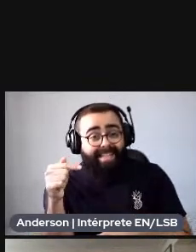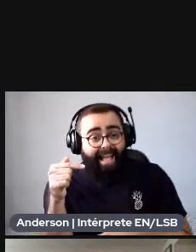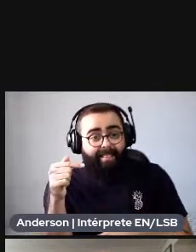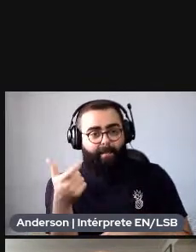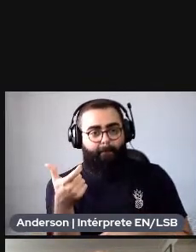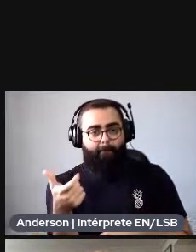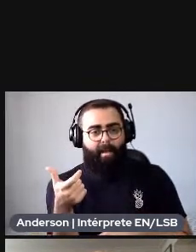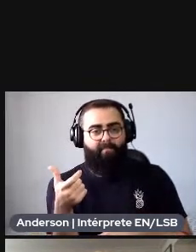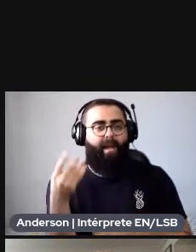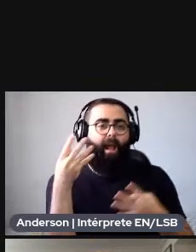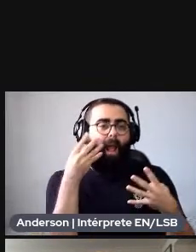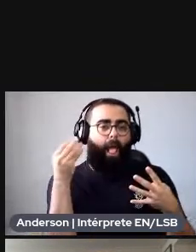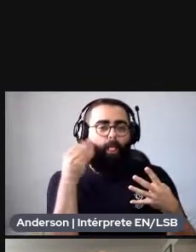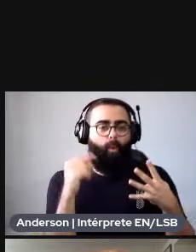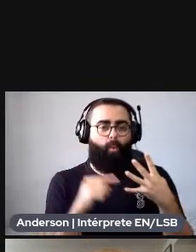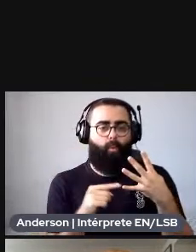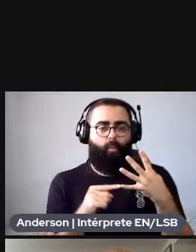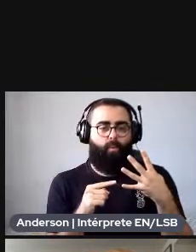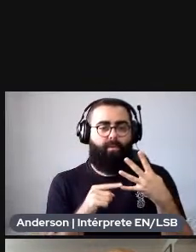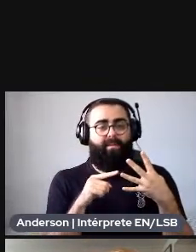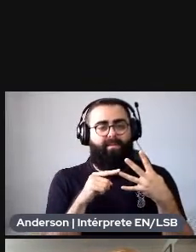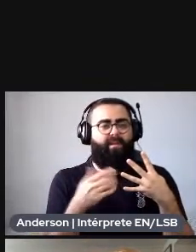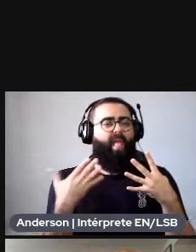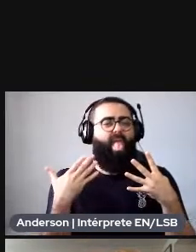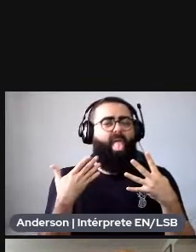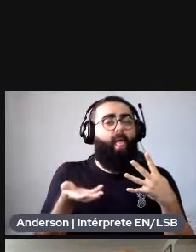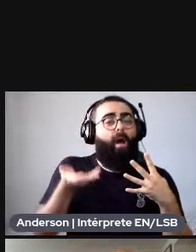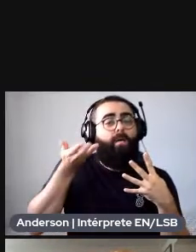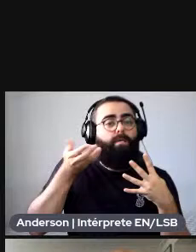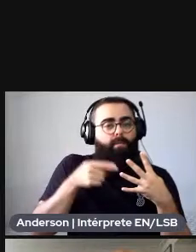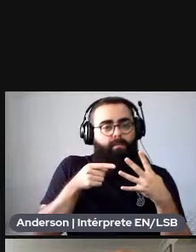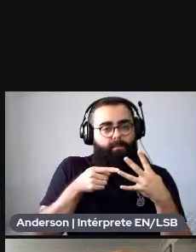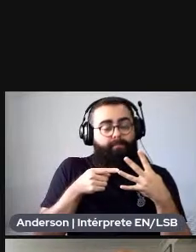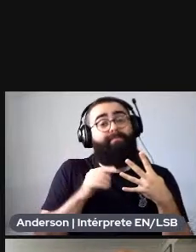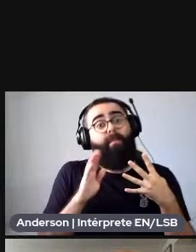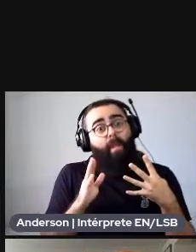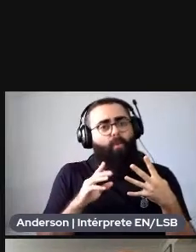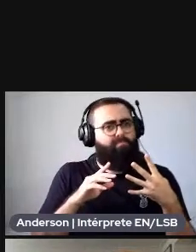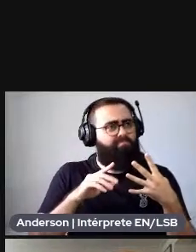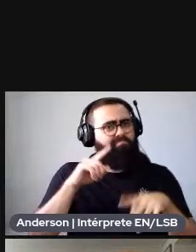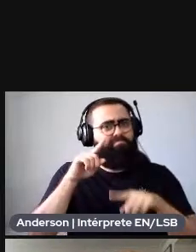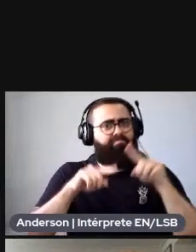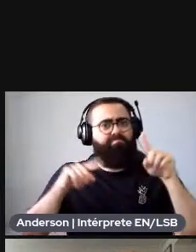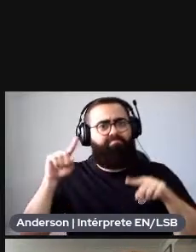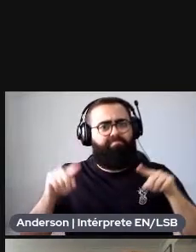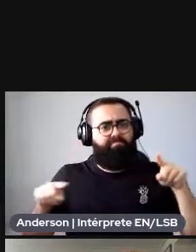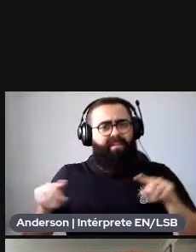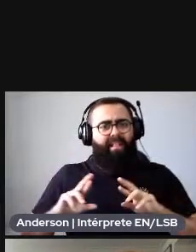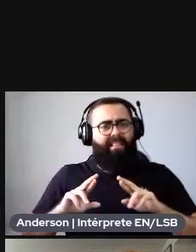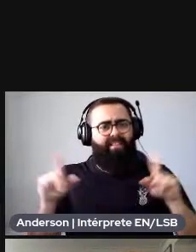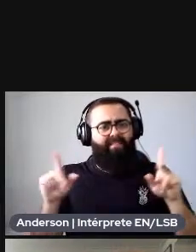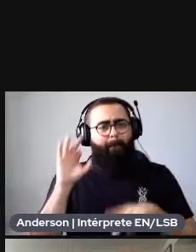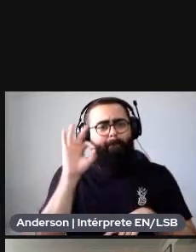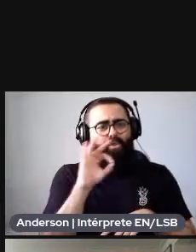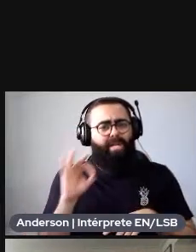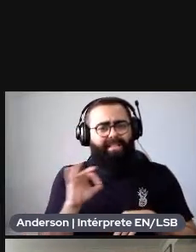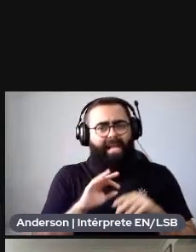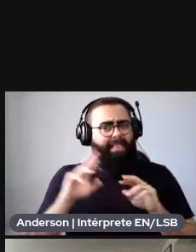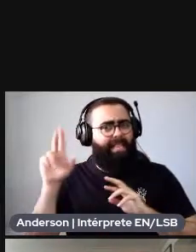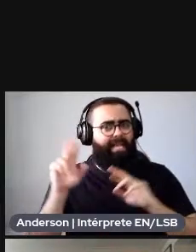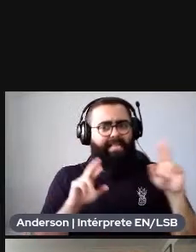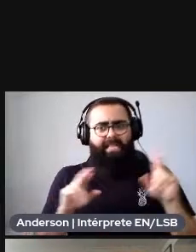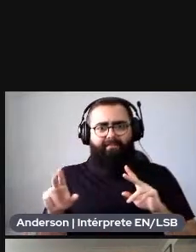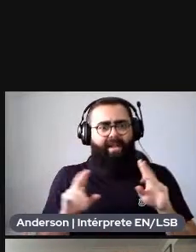seja, estamos com níveis de percentagem muito diversos nos textos em inglês e